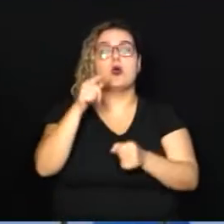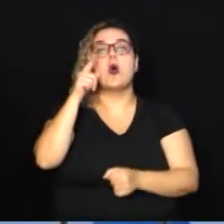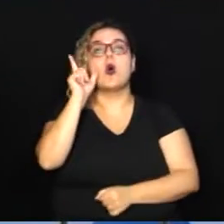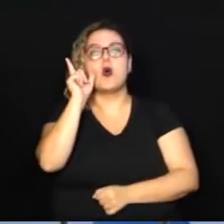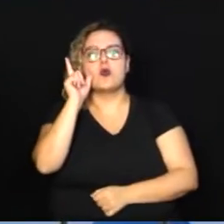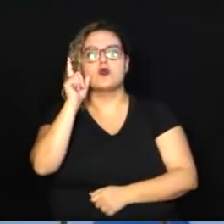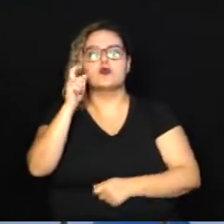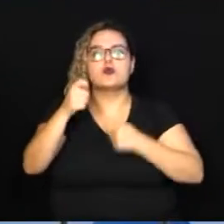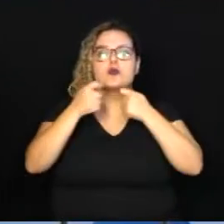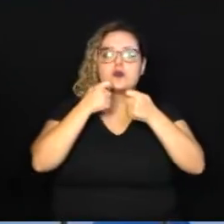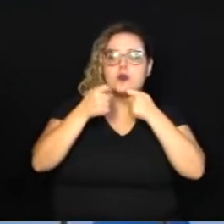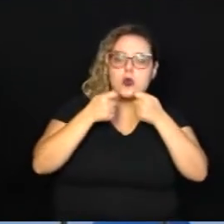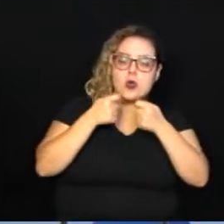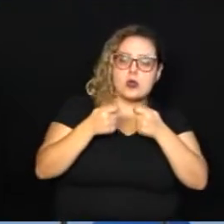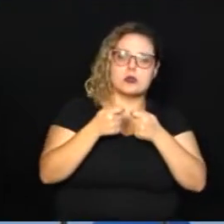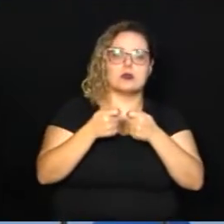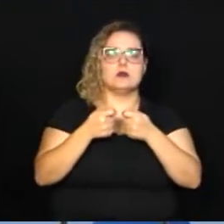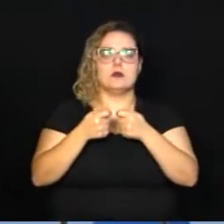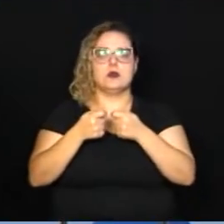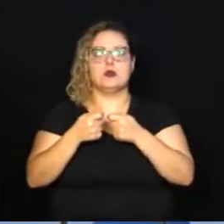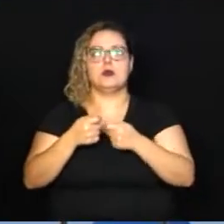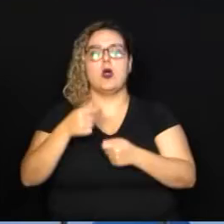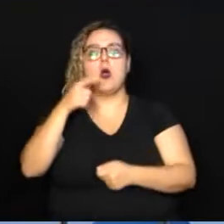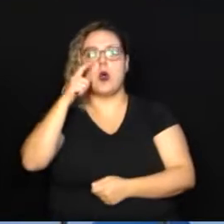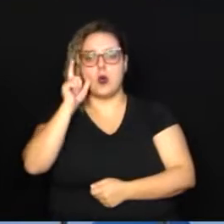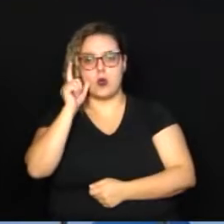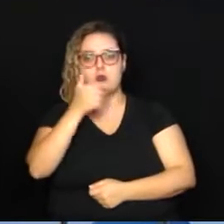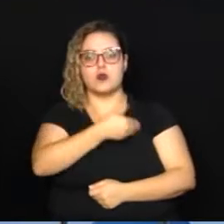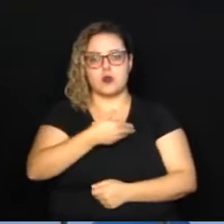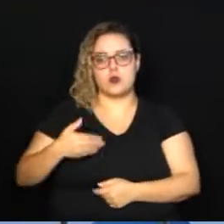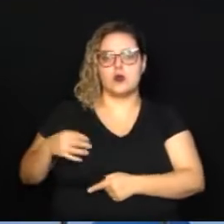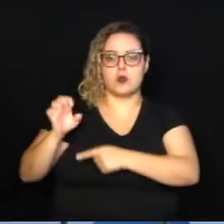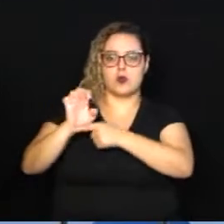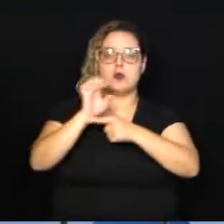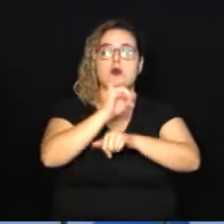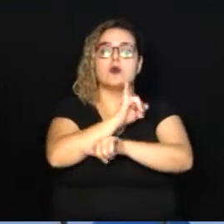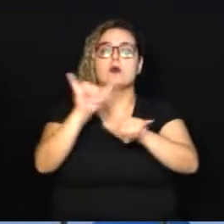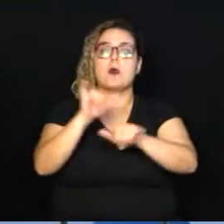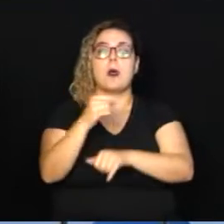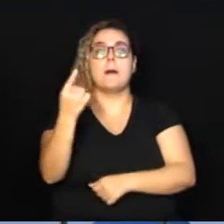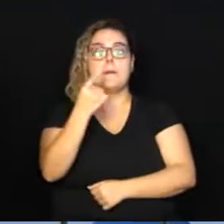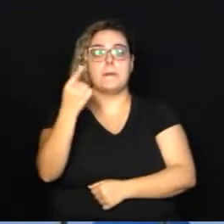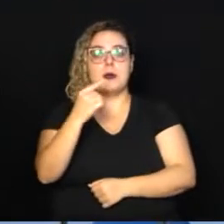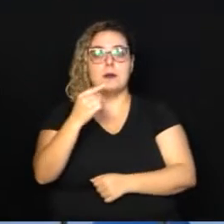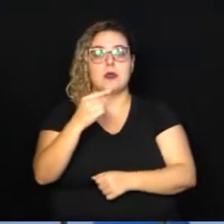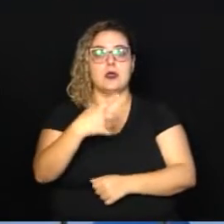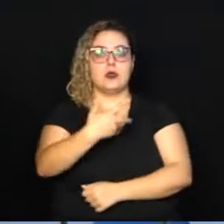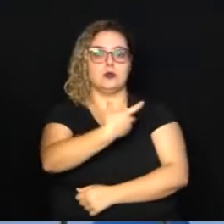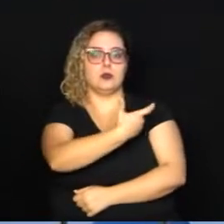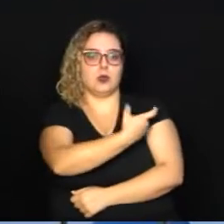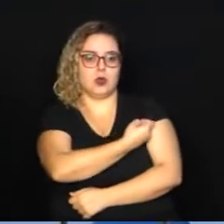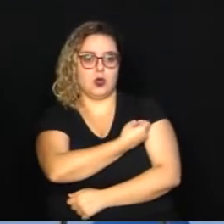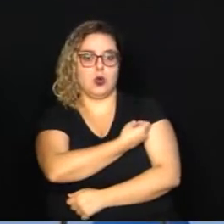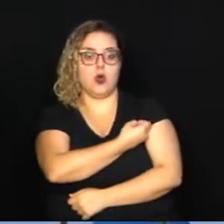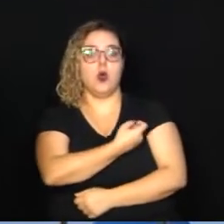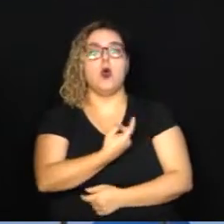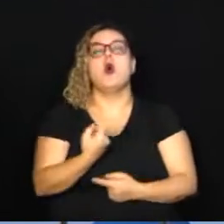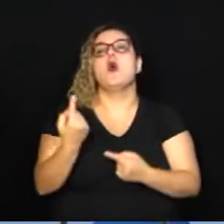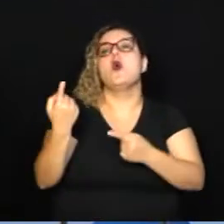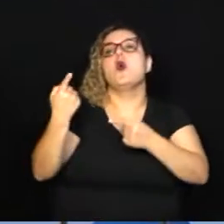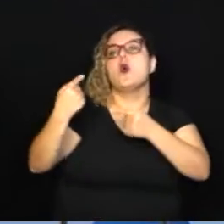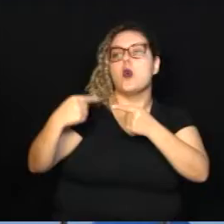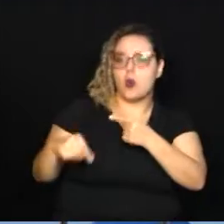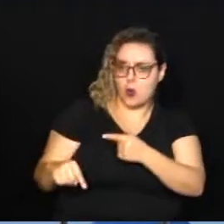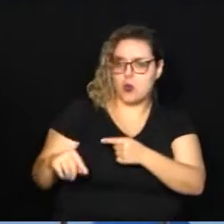coletiva ontem o governo estadual anunciou algumas coisas. Primeiro, a campanha de vacinação contra o coronavírus, que